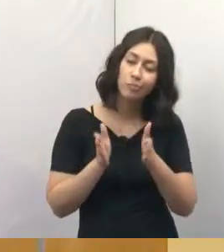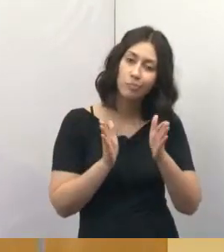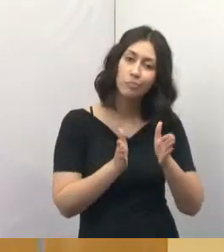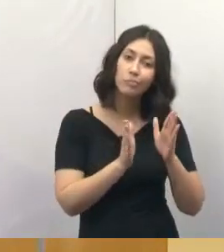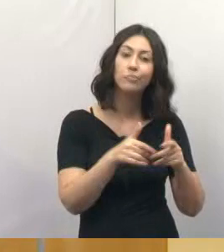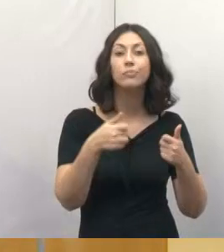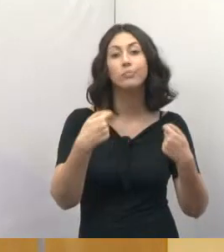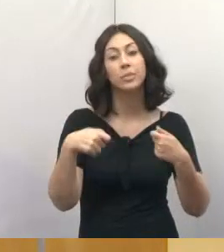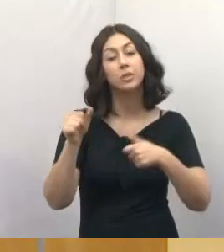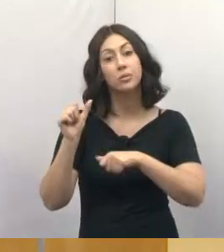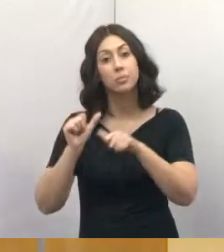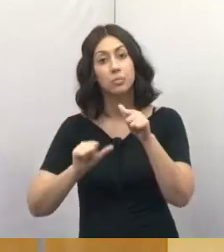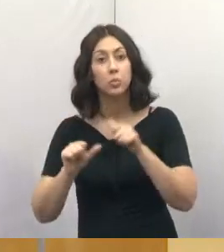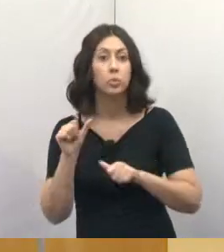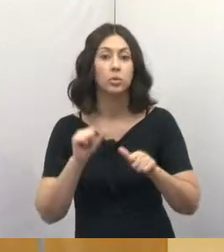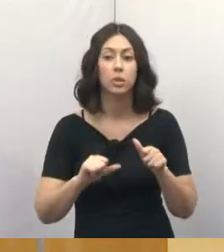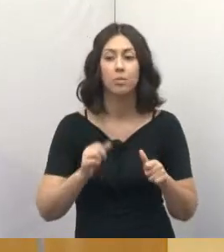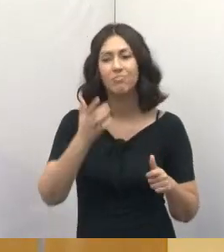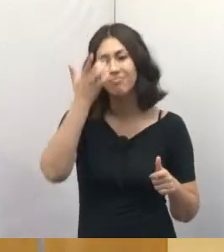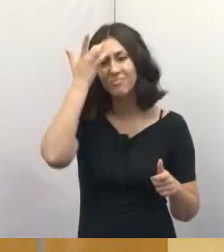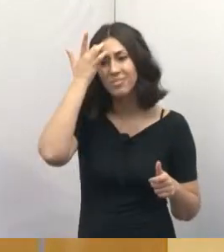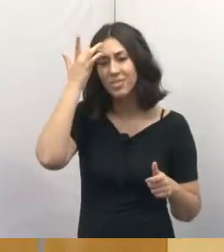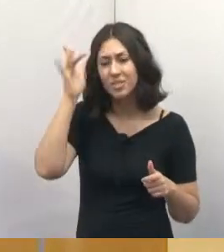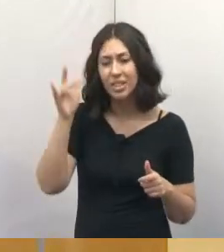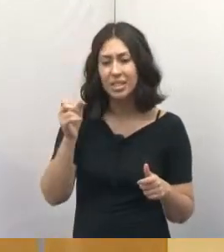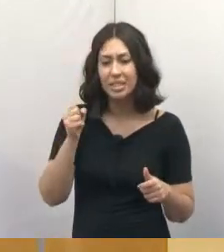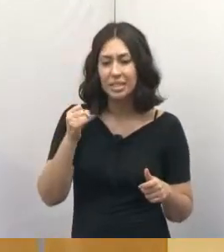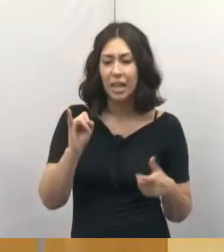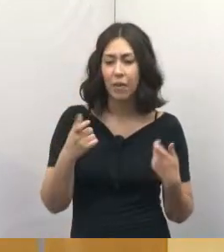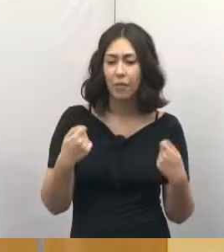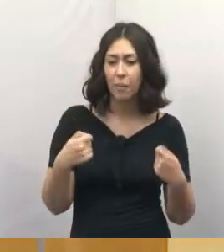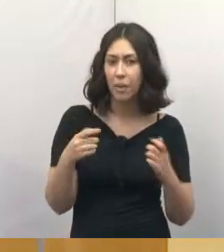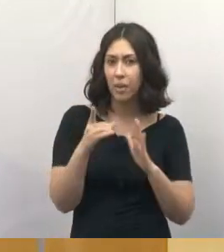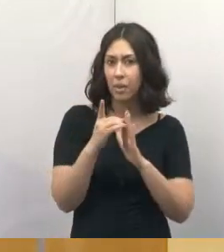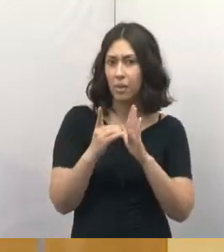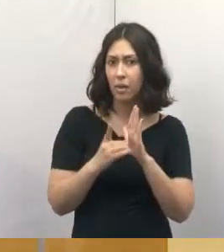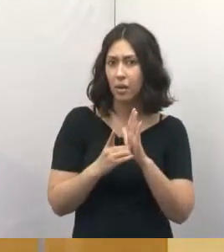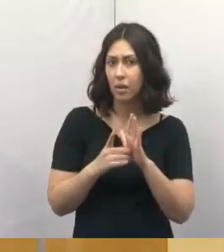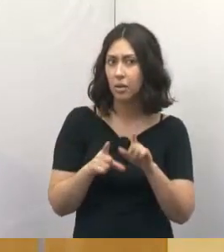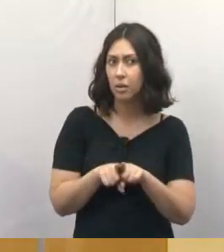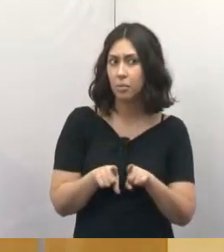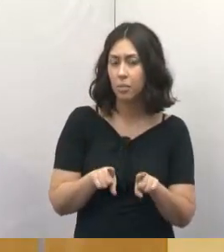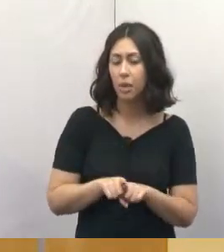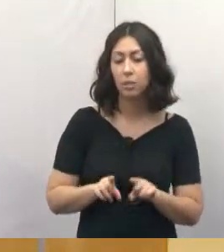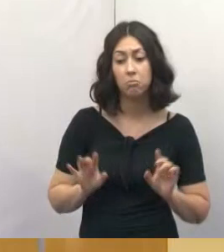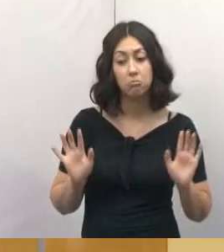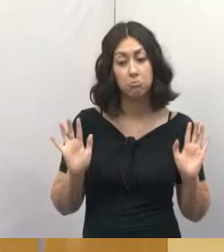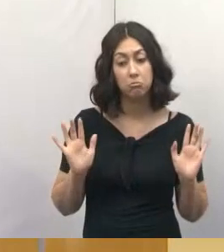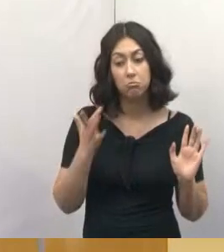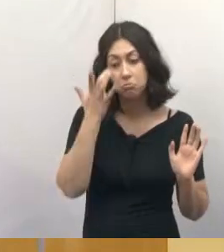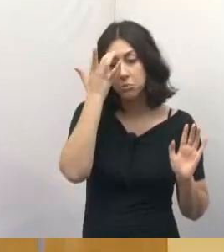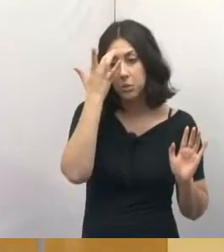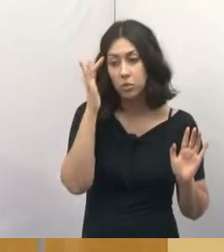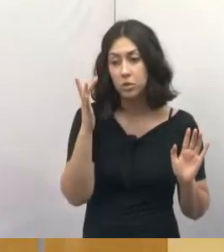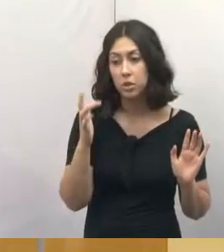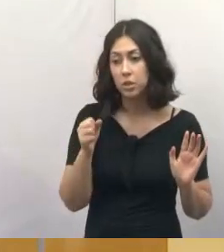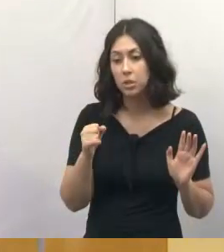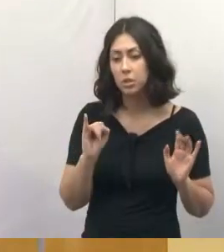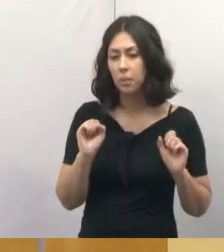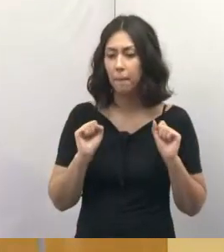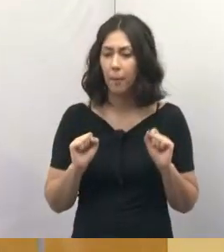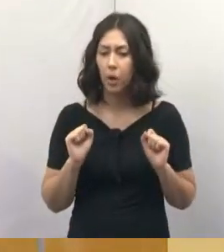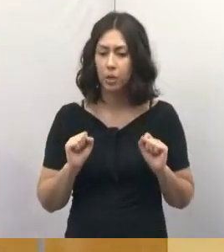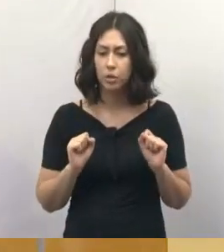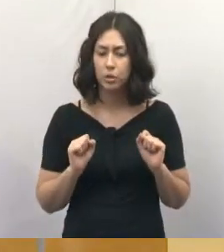ajustado internamente. Não sei nem se vai necessitar de um decreto regulamentador. Não sei se tem essa possibilidade aqui,